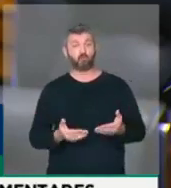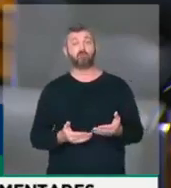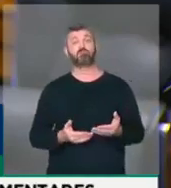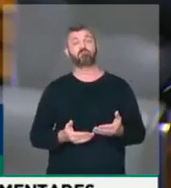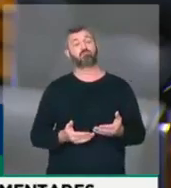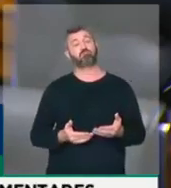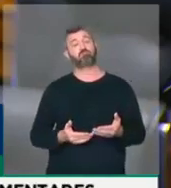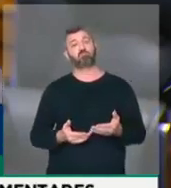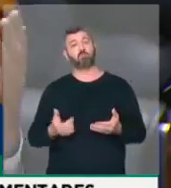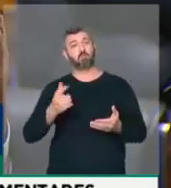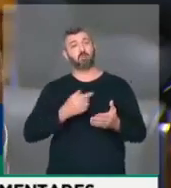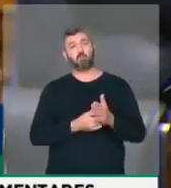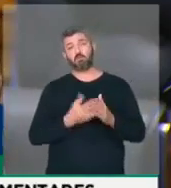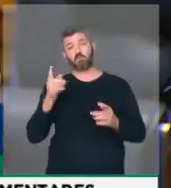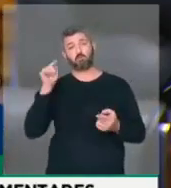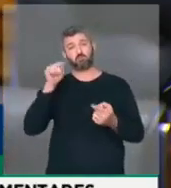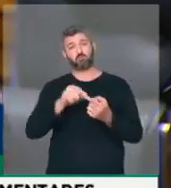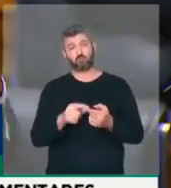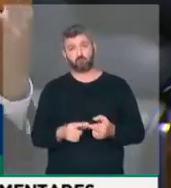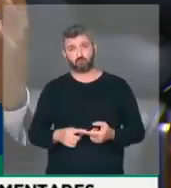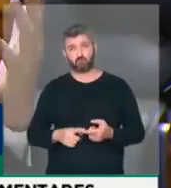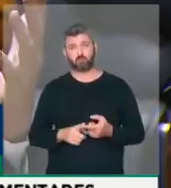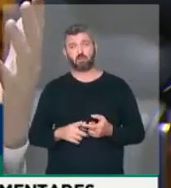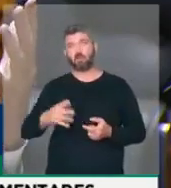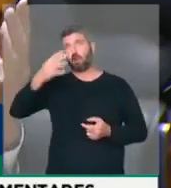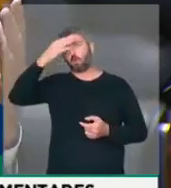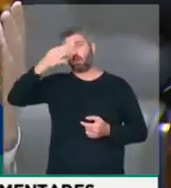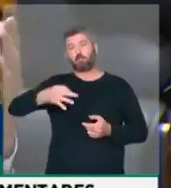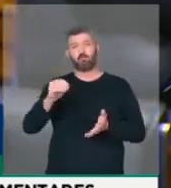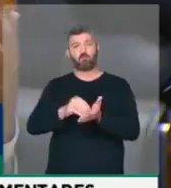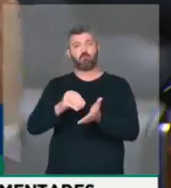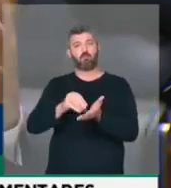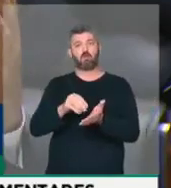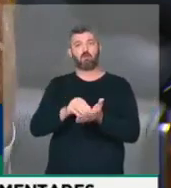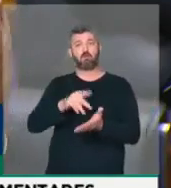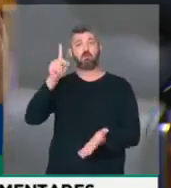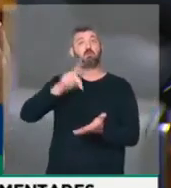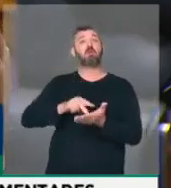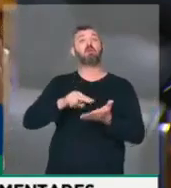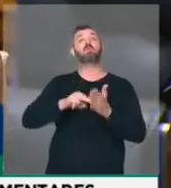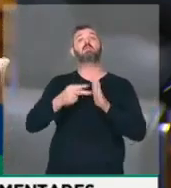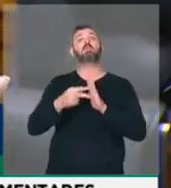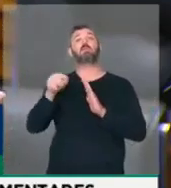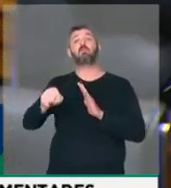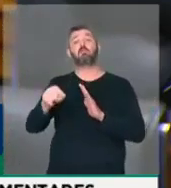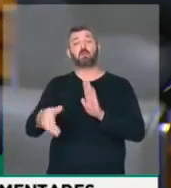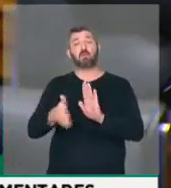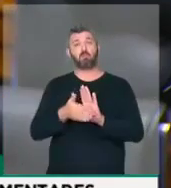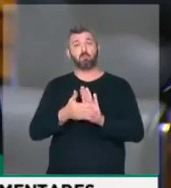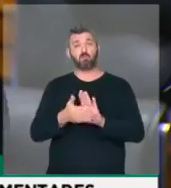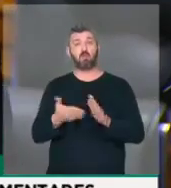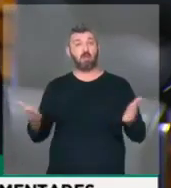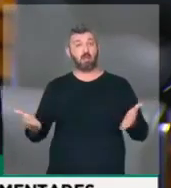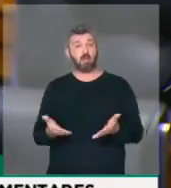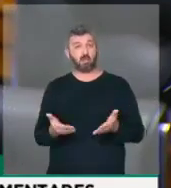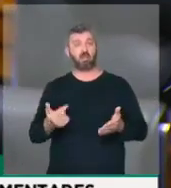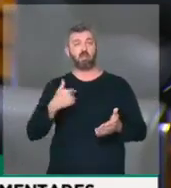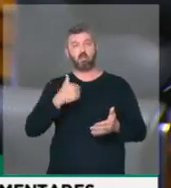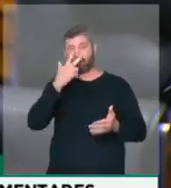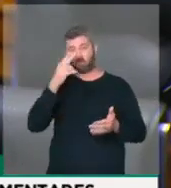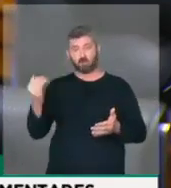aqui tem N razões para isso, uma incompreensão do que de fato representa isso. E o que eu acho que prejudicou